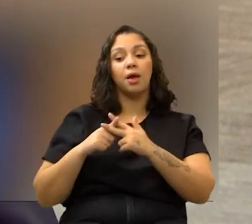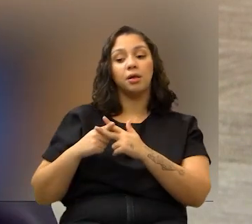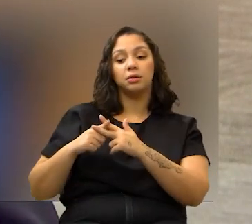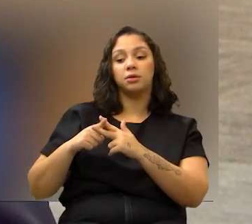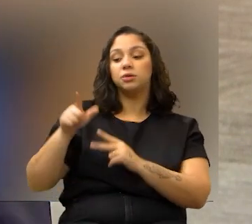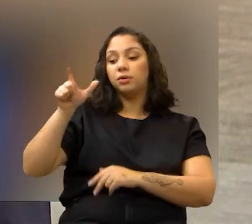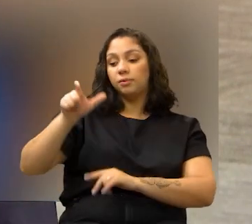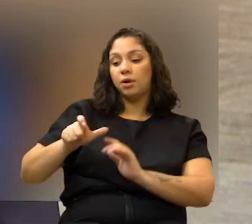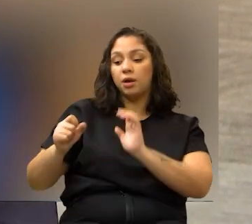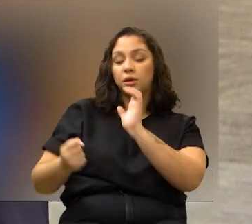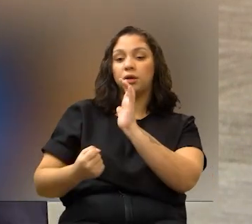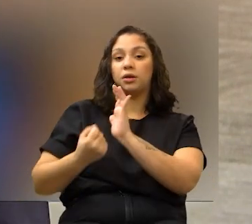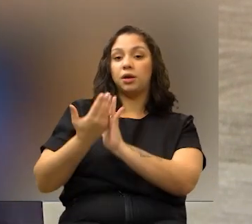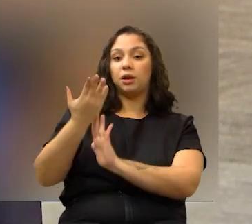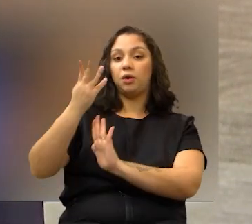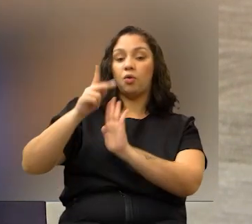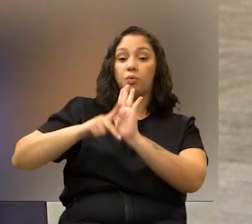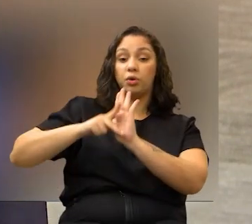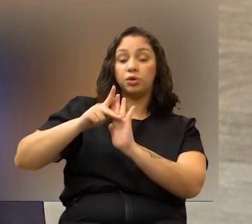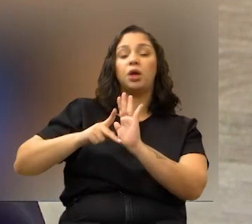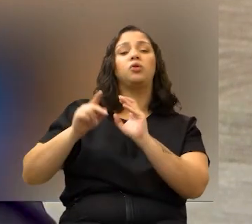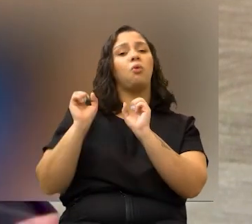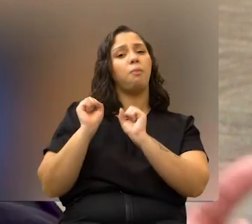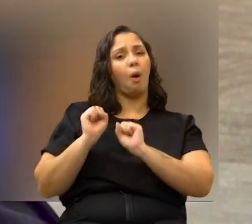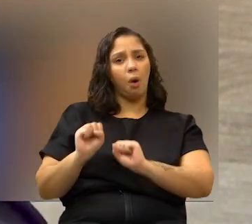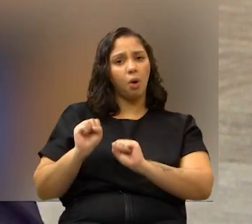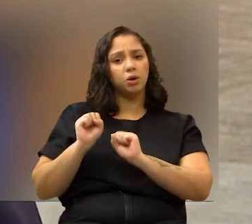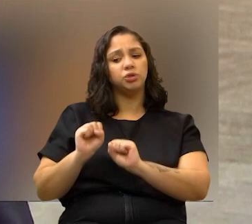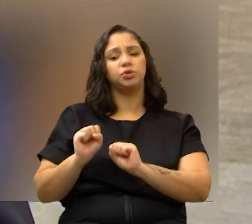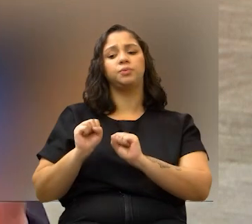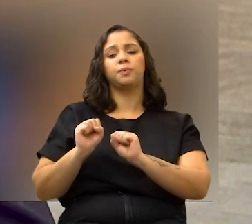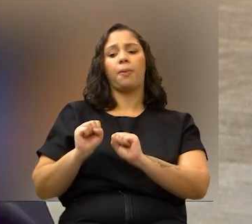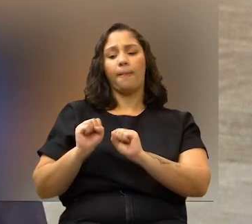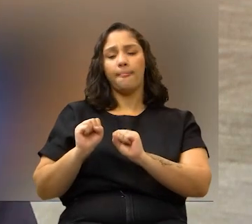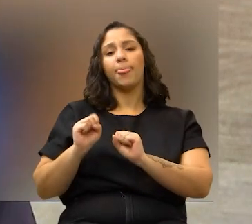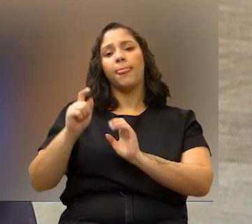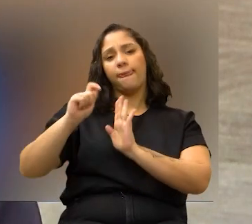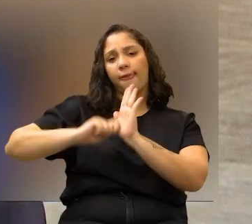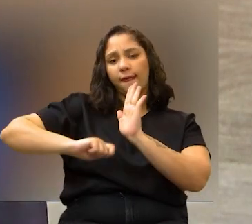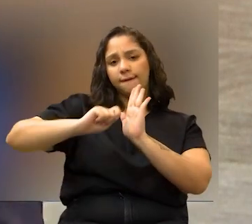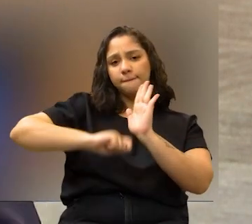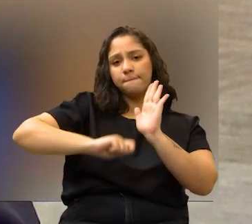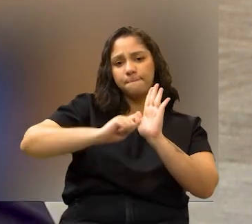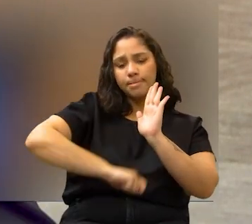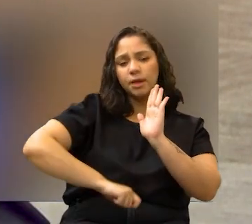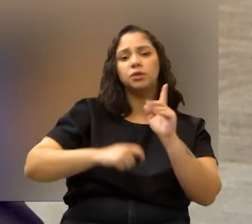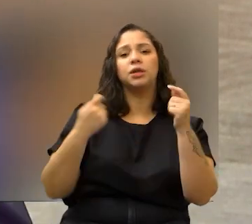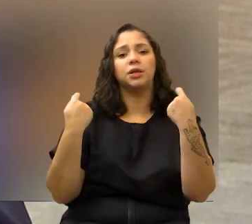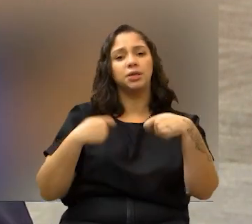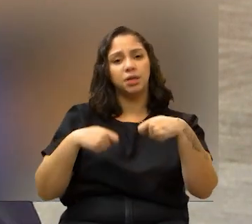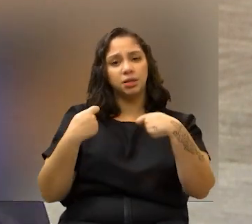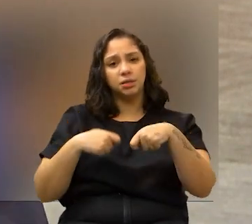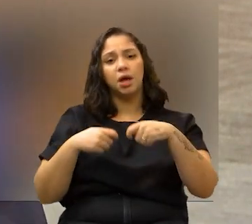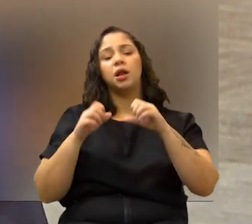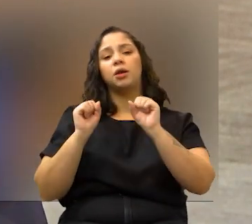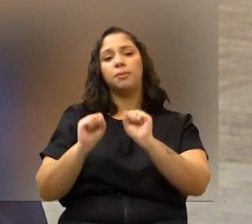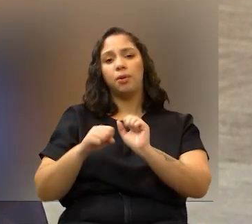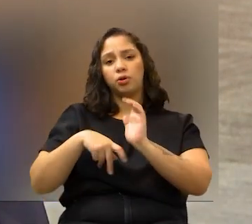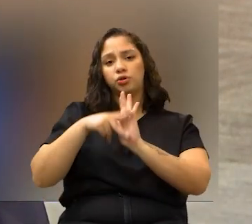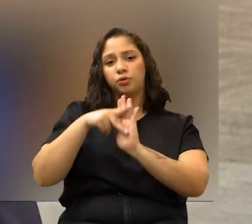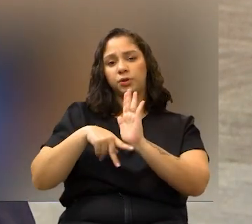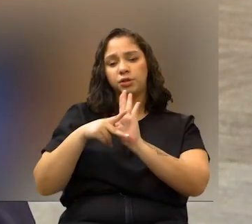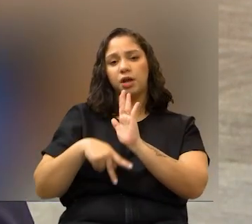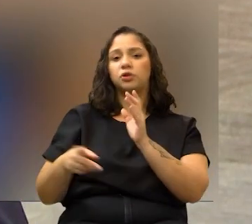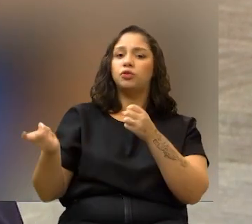A autora do projeto pode angariar as assinaturas necessárias e fazer o projeto a